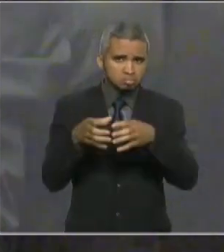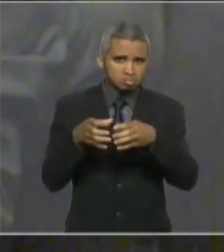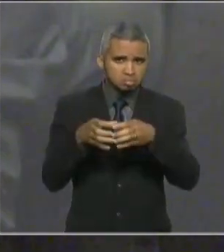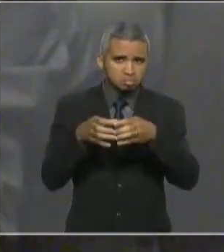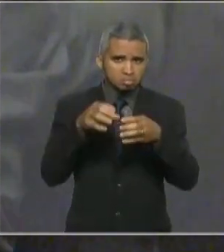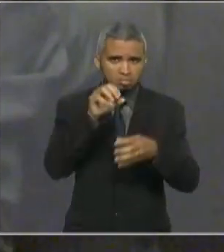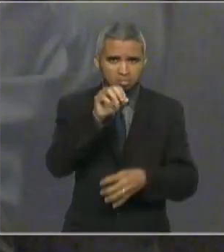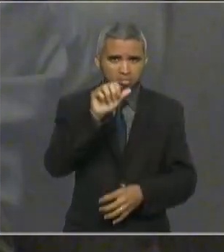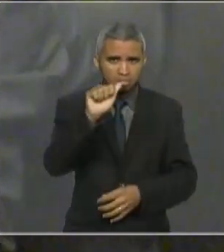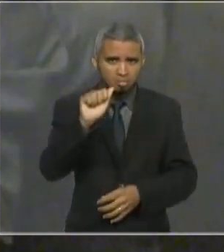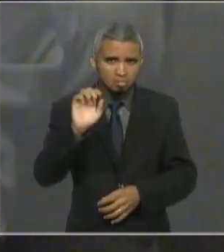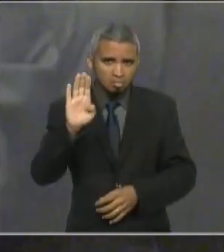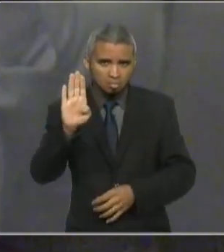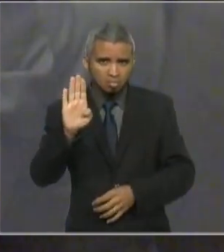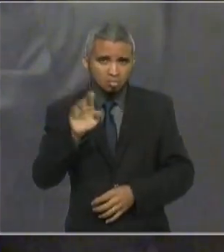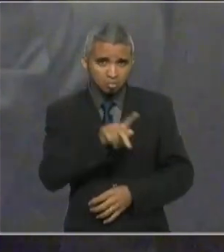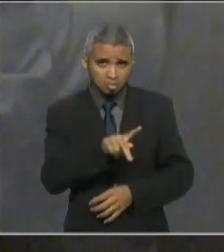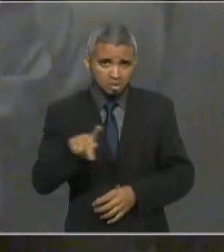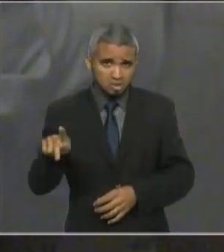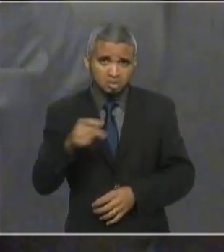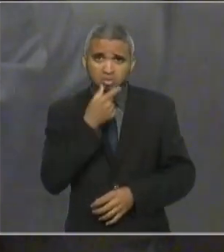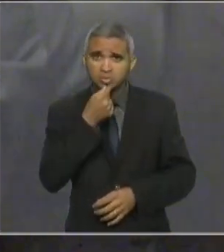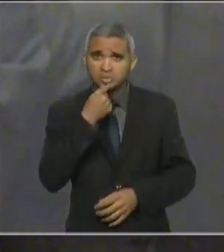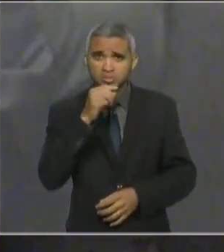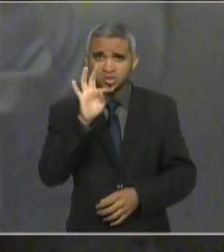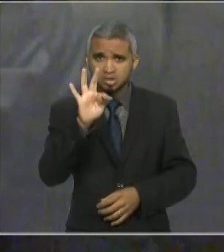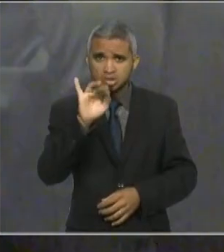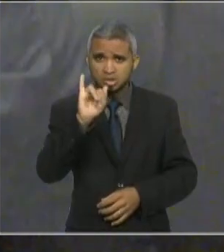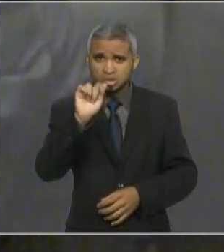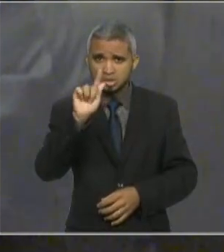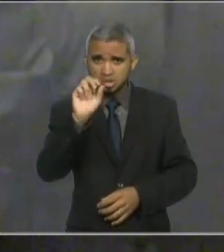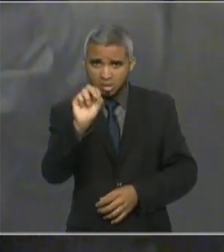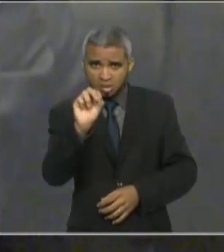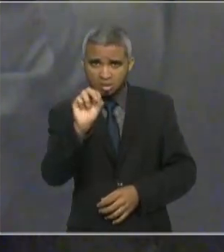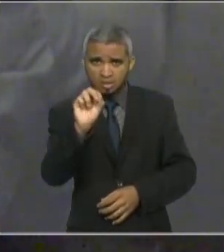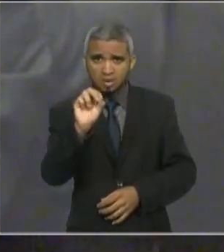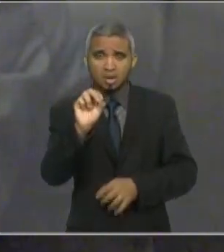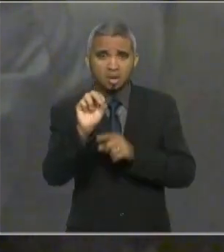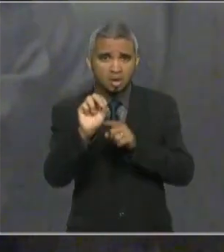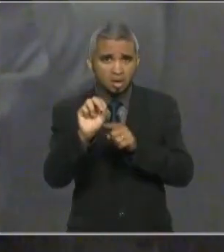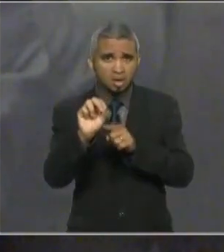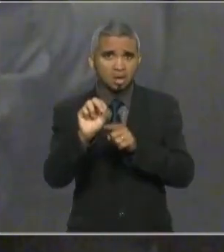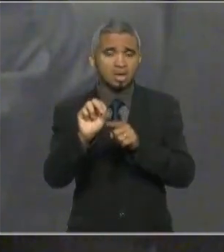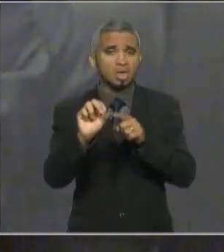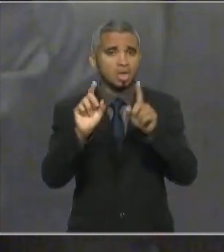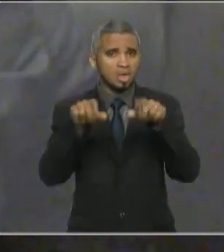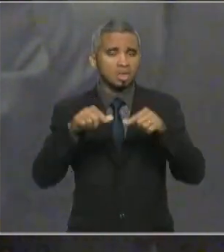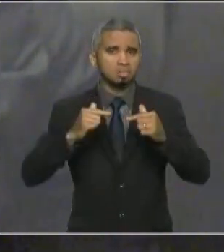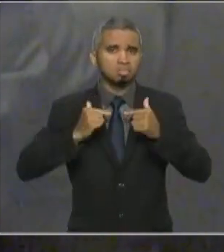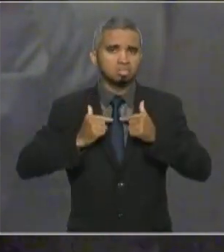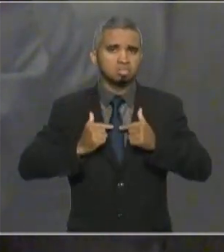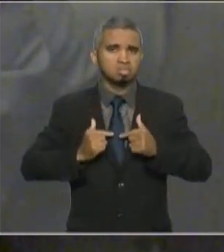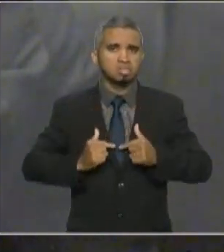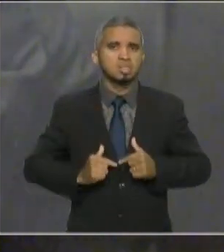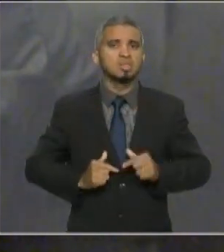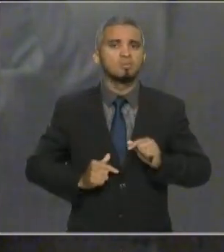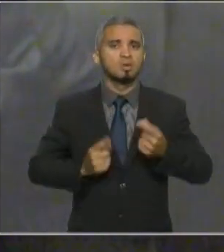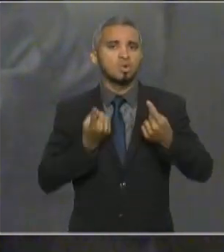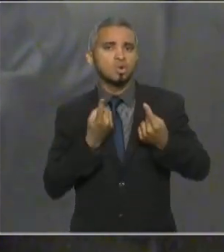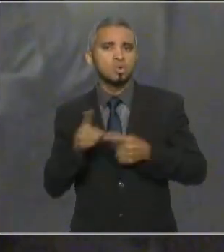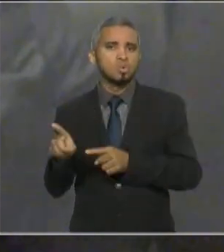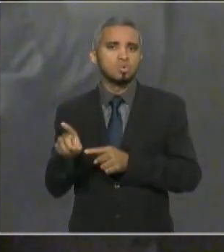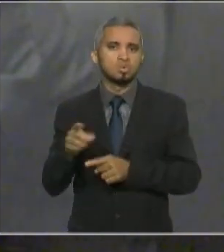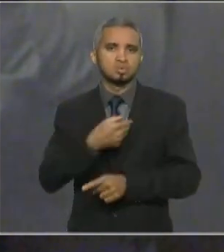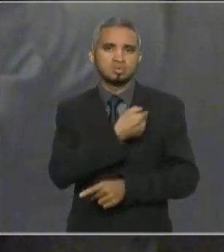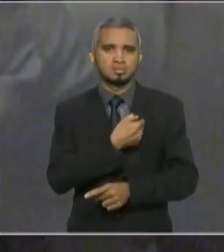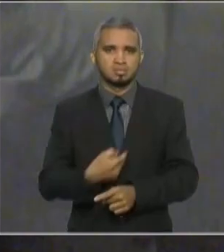durante a direção, a presidência do doutor Tiago, ela foi parcial contra o governo. Agora, eu queria,